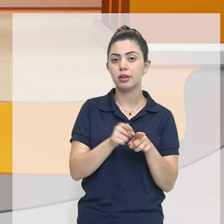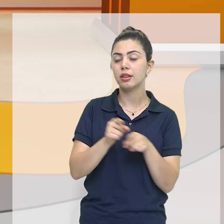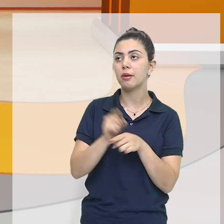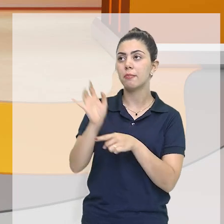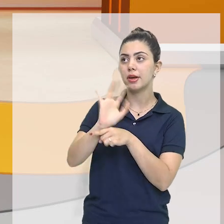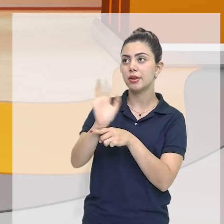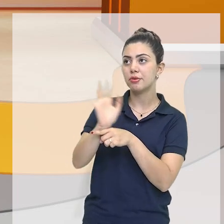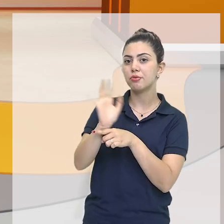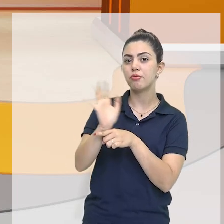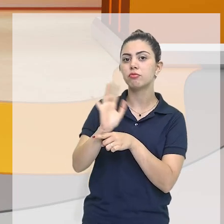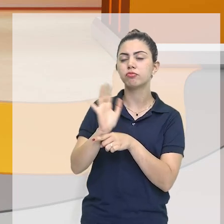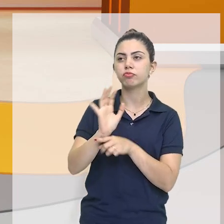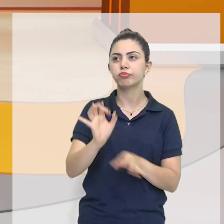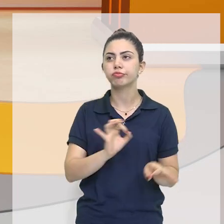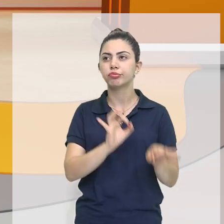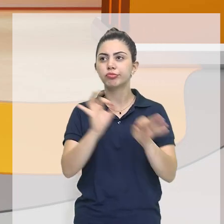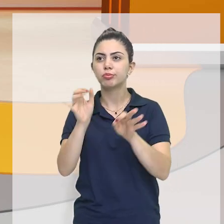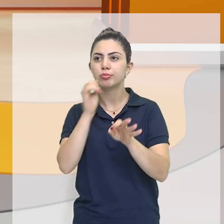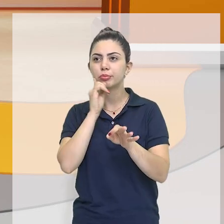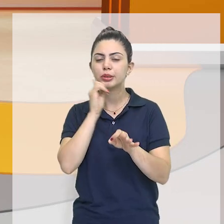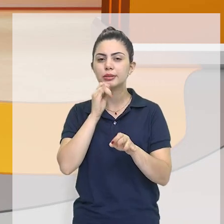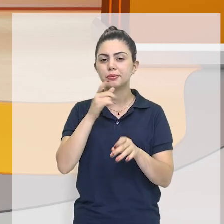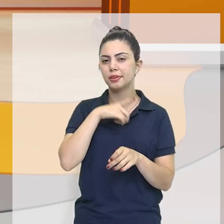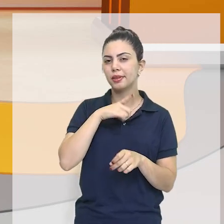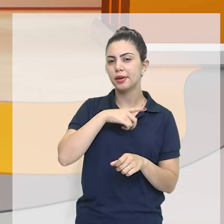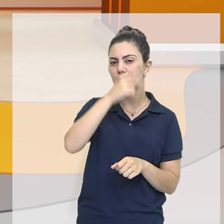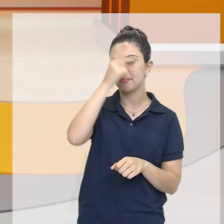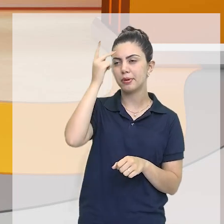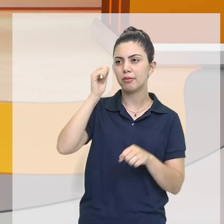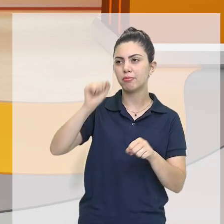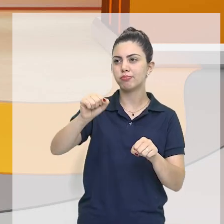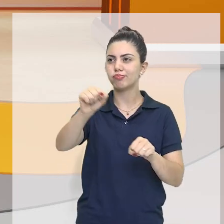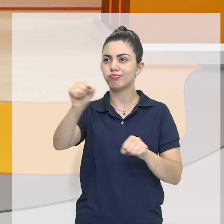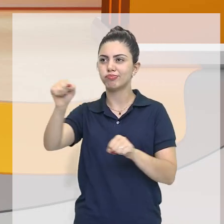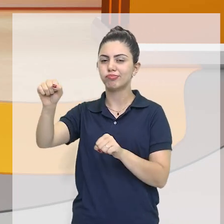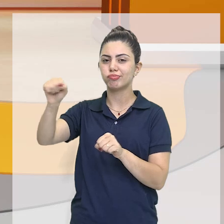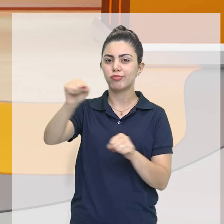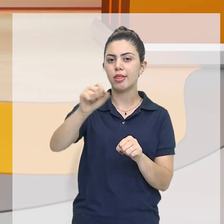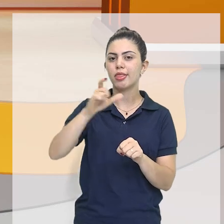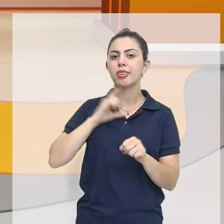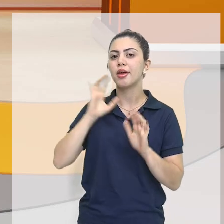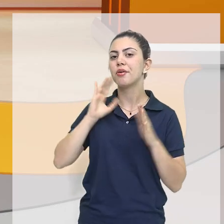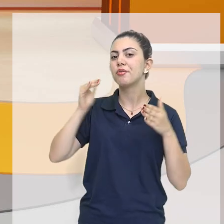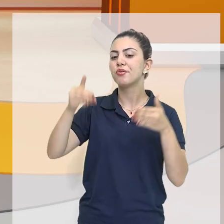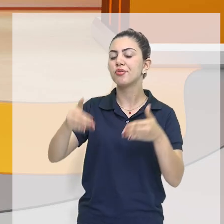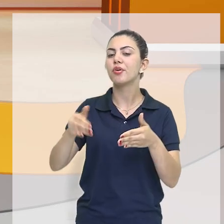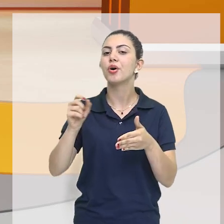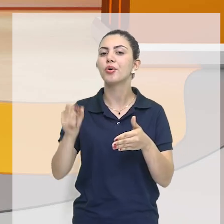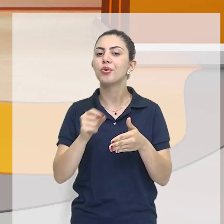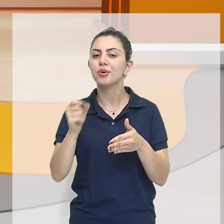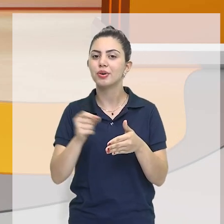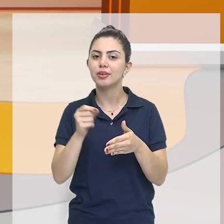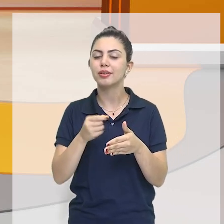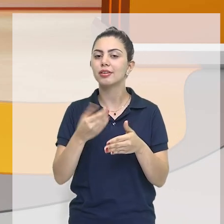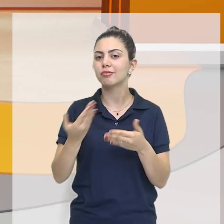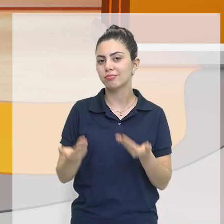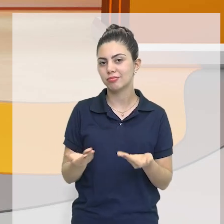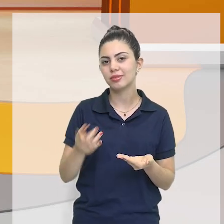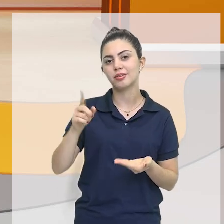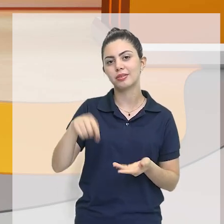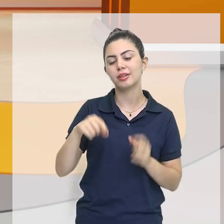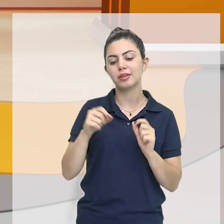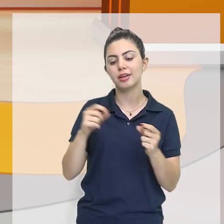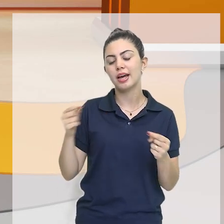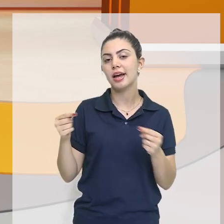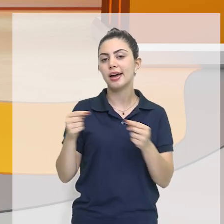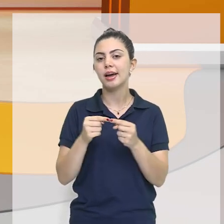cinematográficas de super-heróis, né, pautados totalmente na ideologia, na mitologia